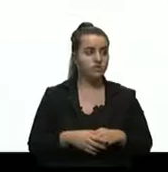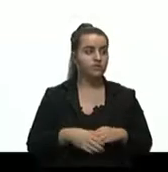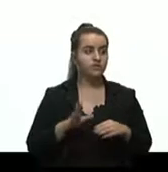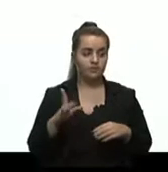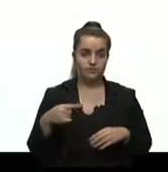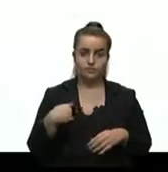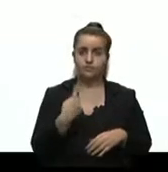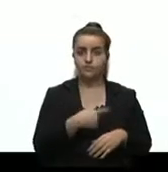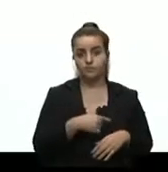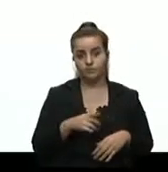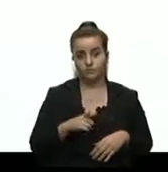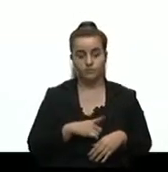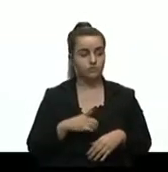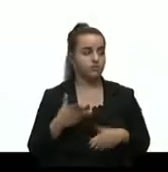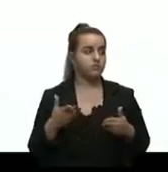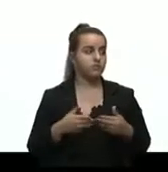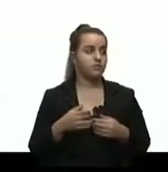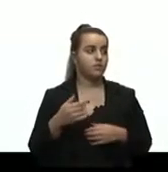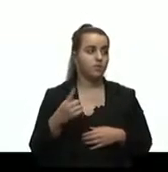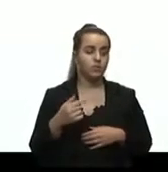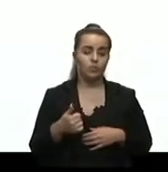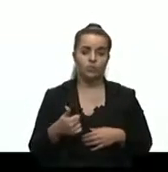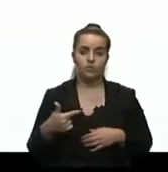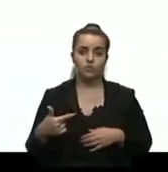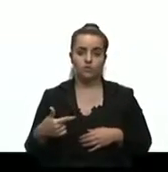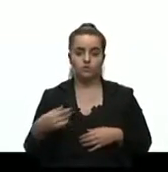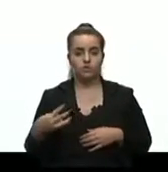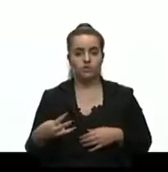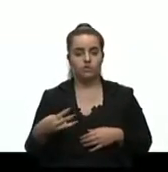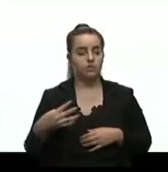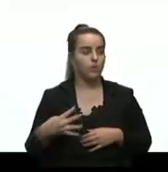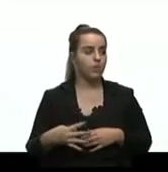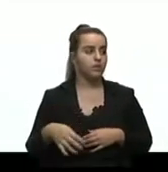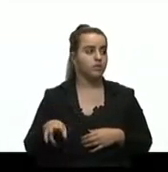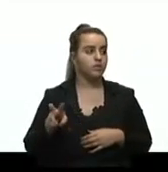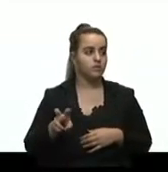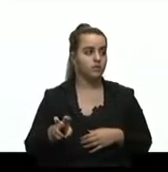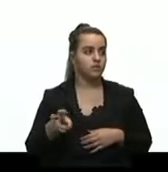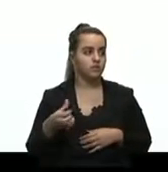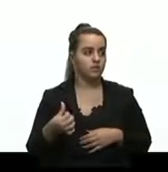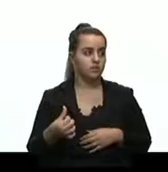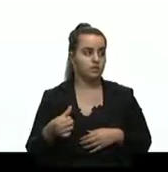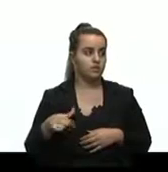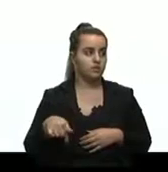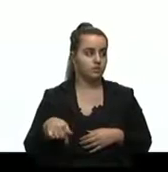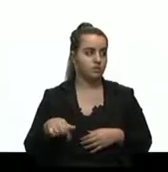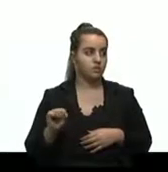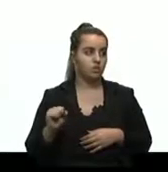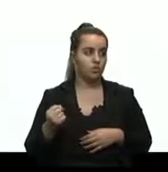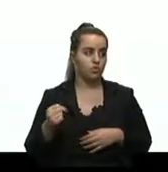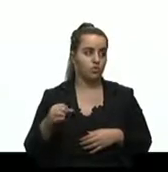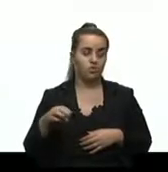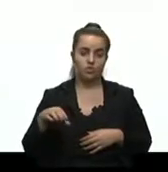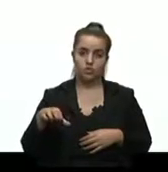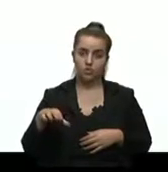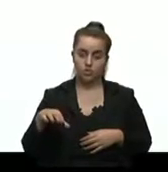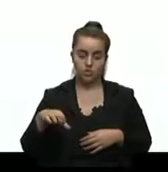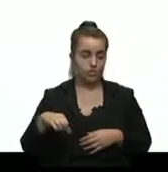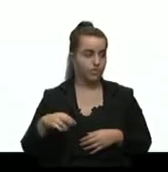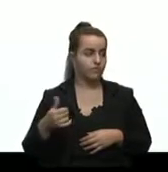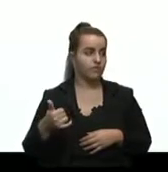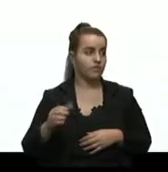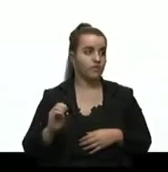Então, nós temos 1, 2, 3, 4, 5, 6, 7, 8, 9,